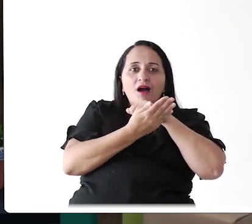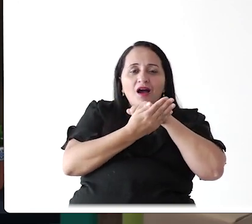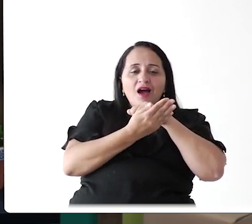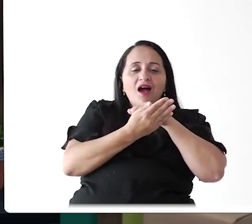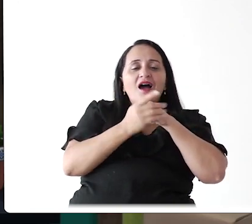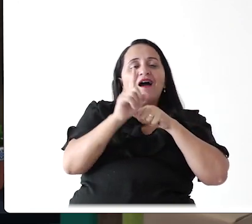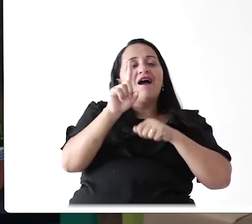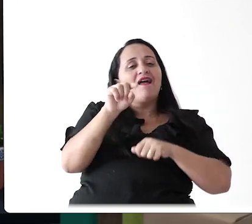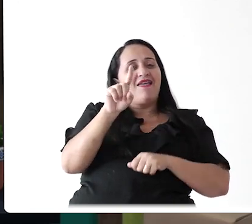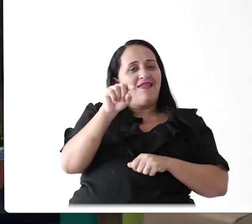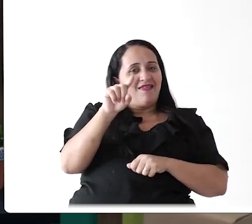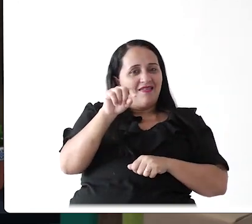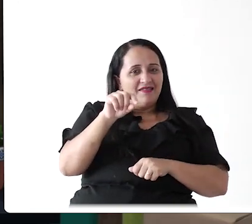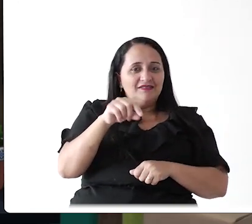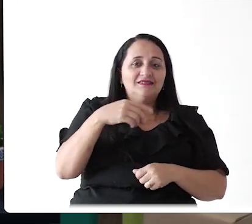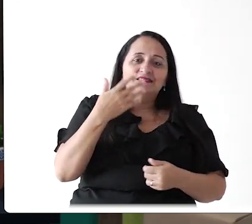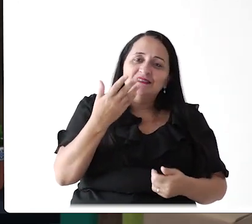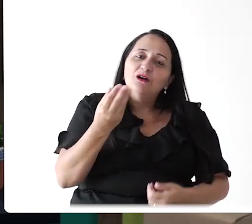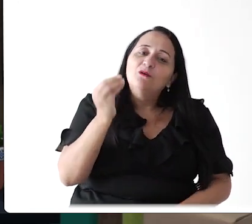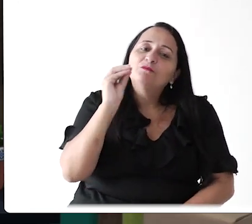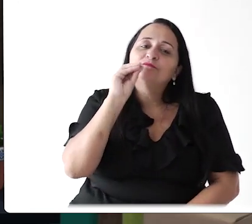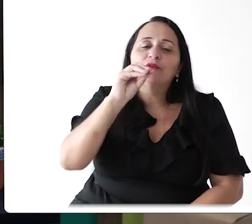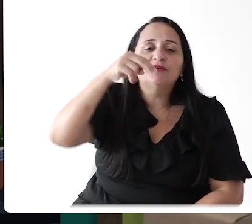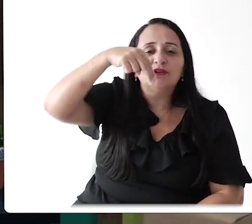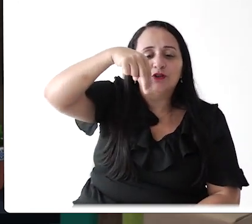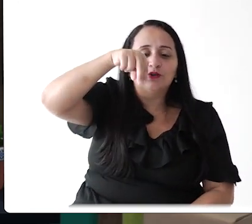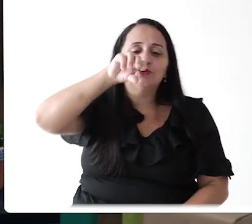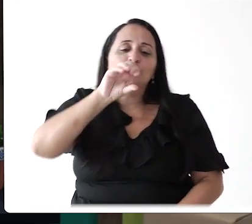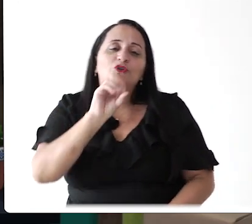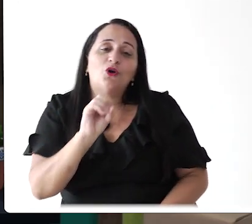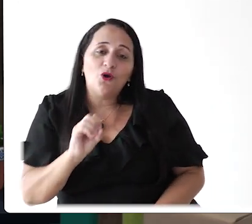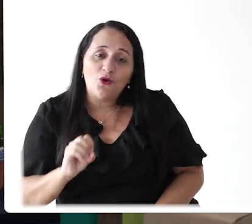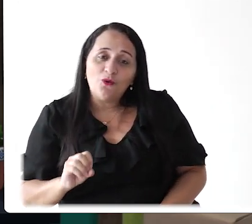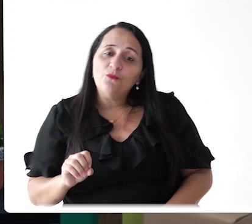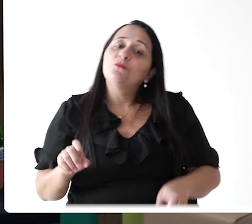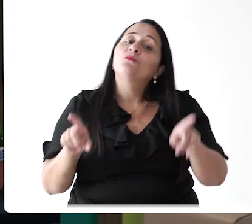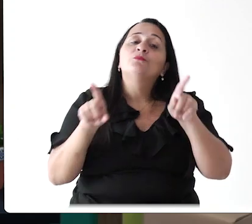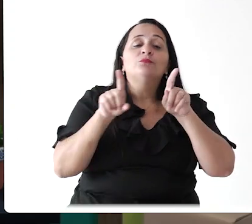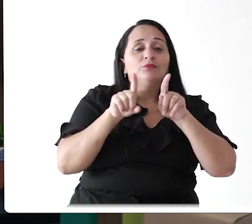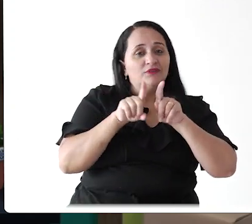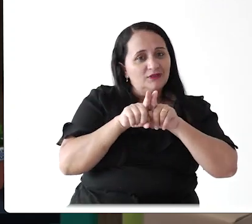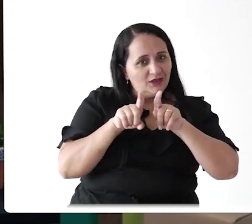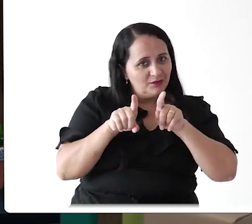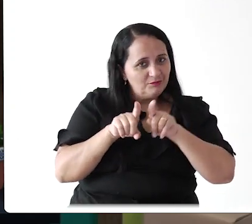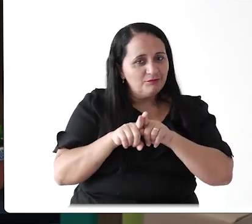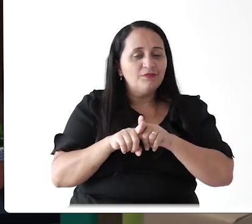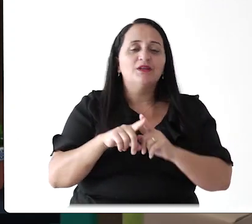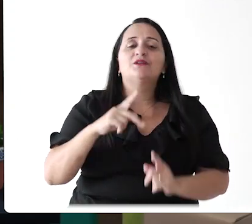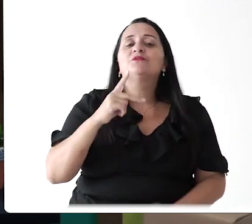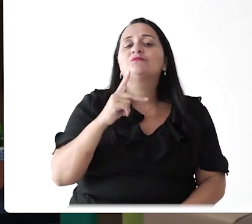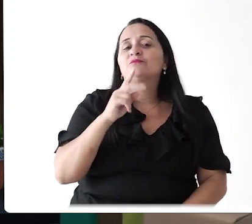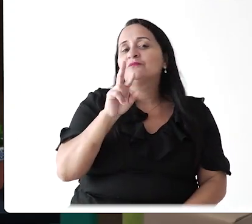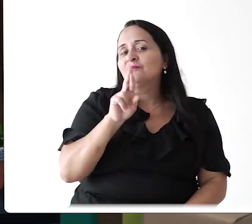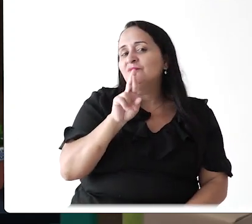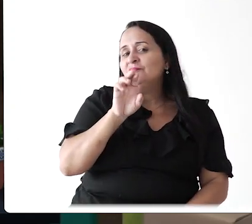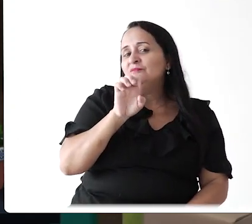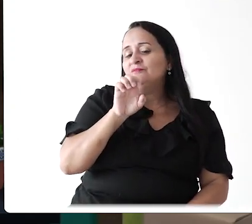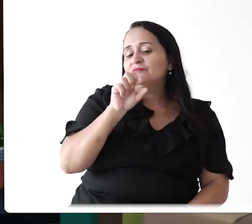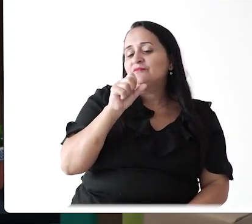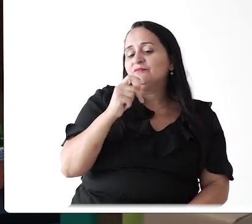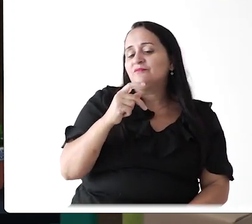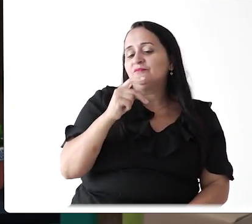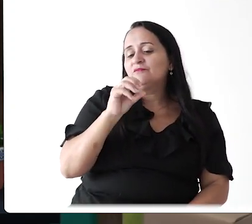Exatamente. No também é outra preposição, que